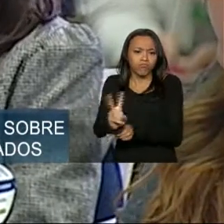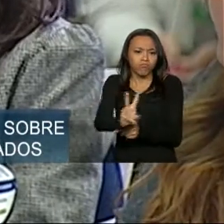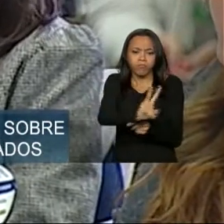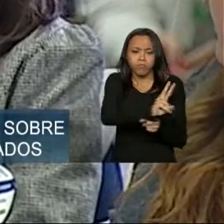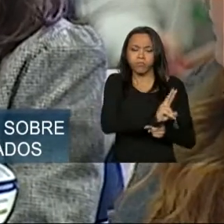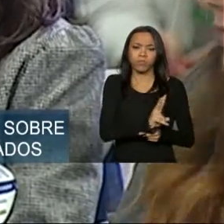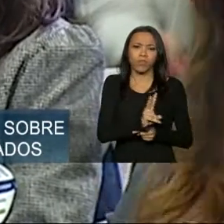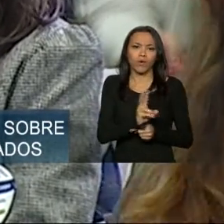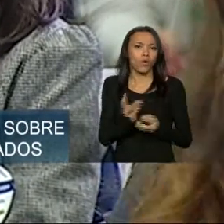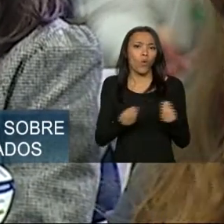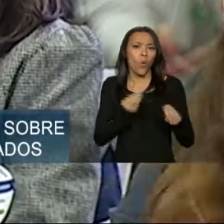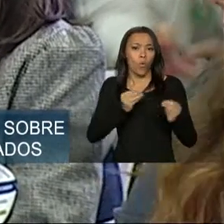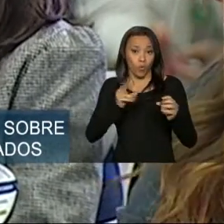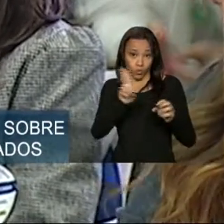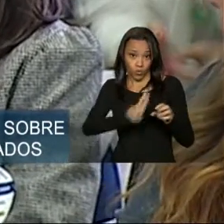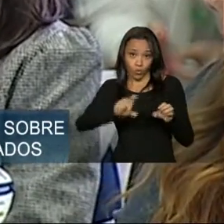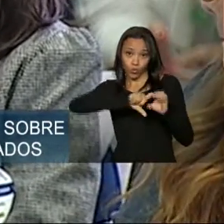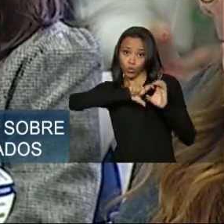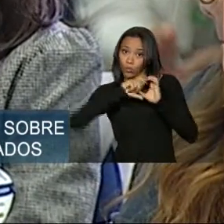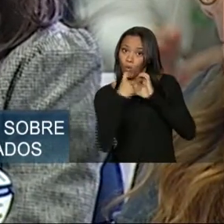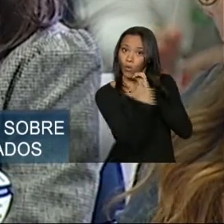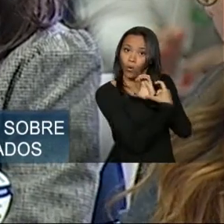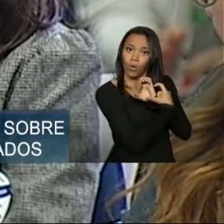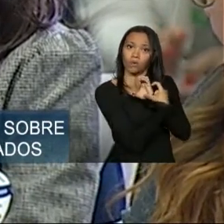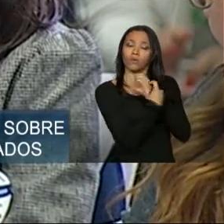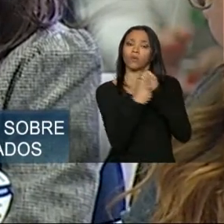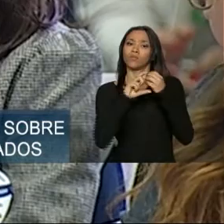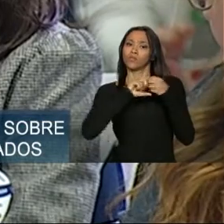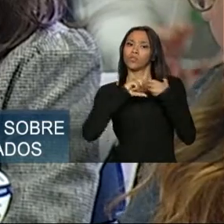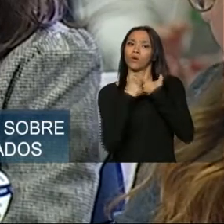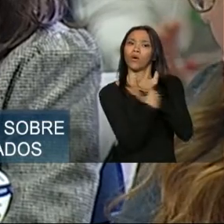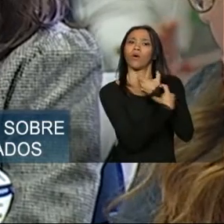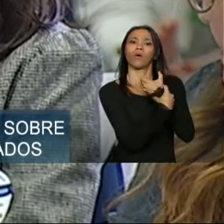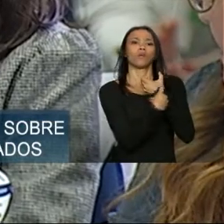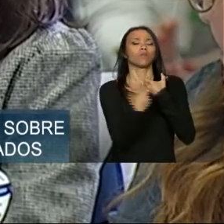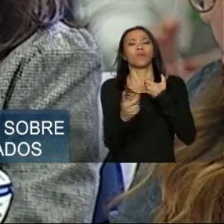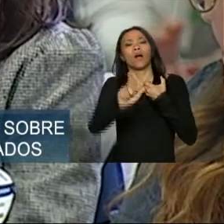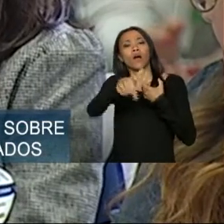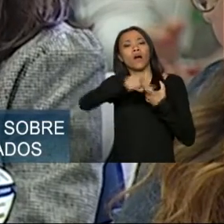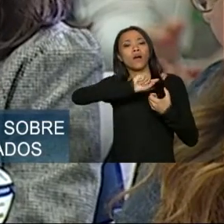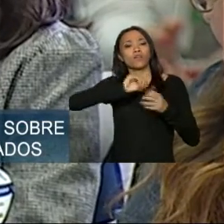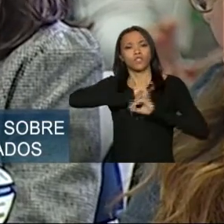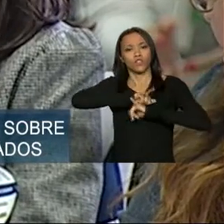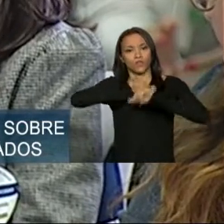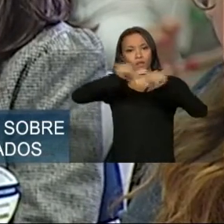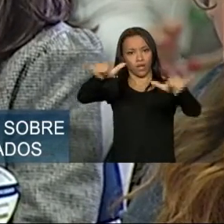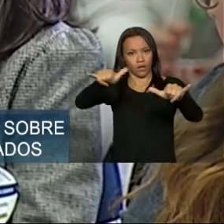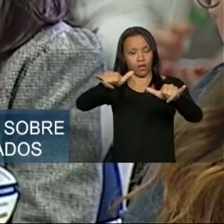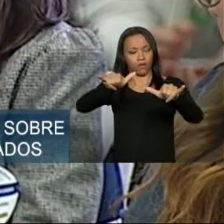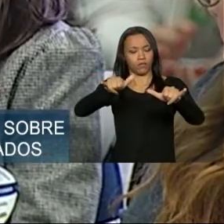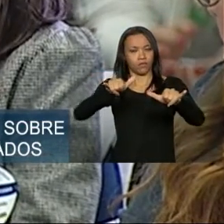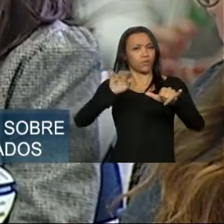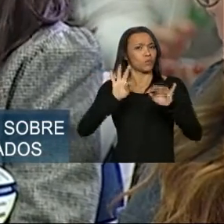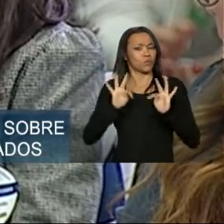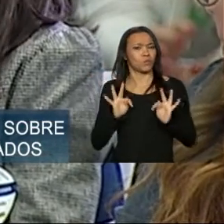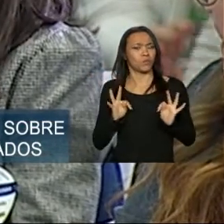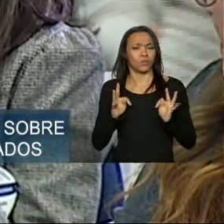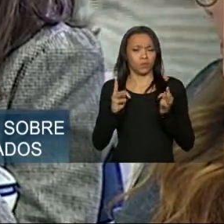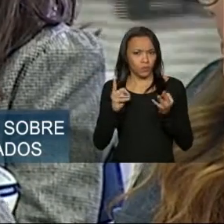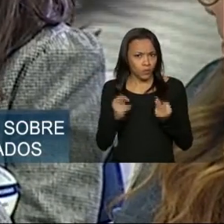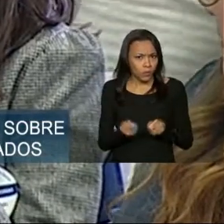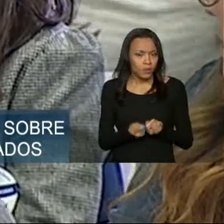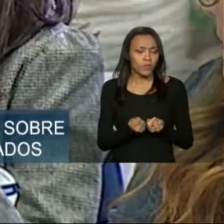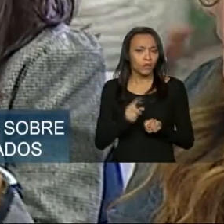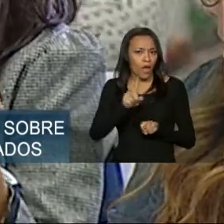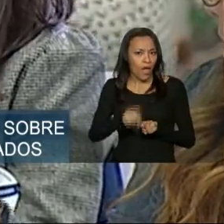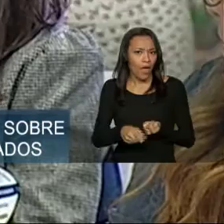a partir da rotulagem, né? Mas antes de ser divulgado e consolidado, tudo é passado por